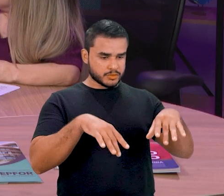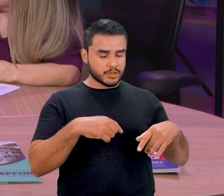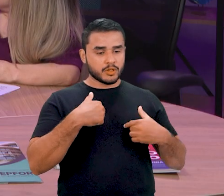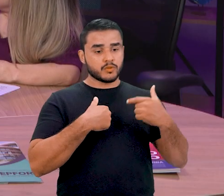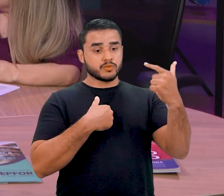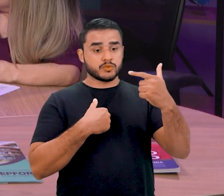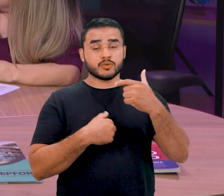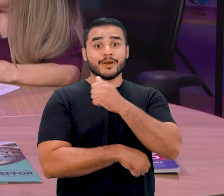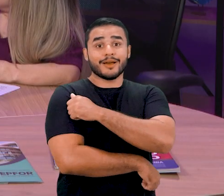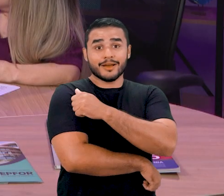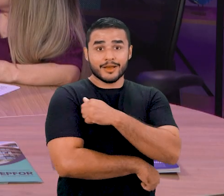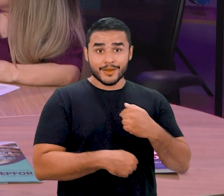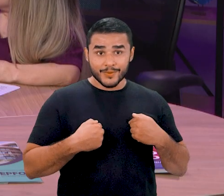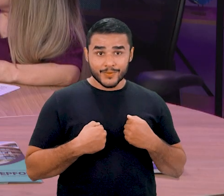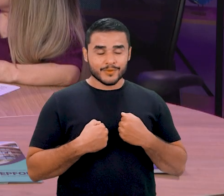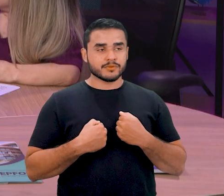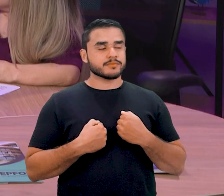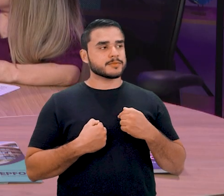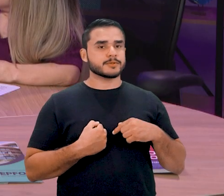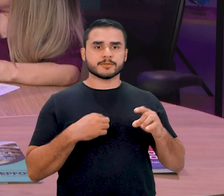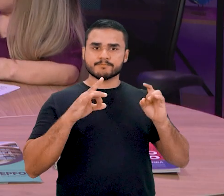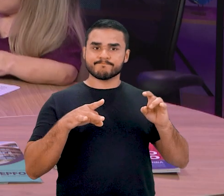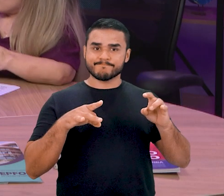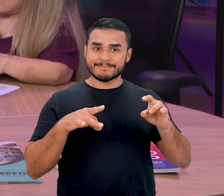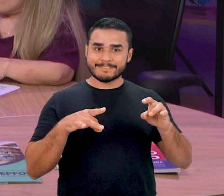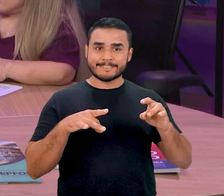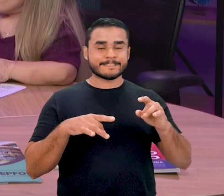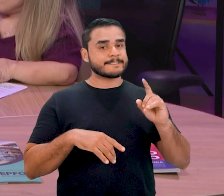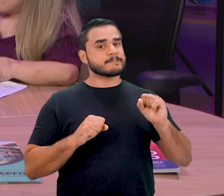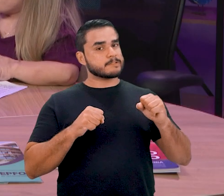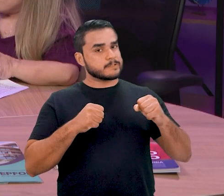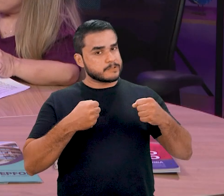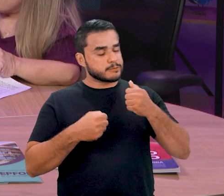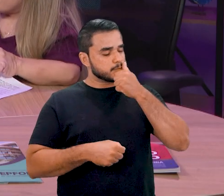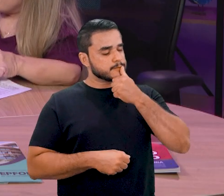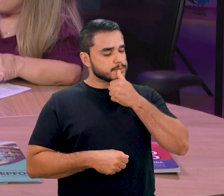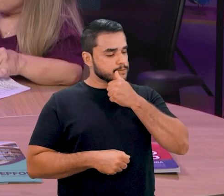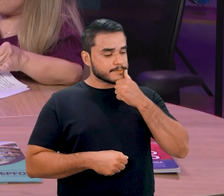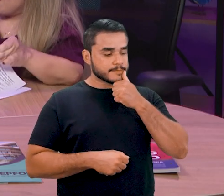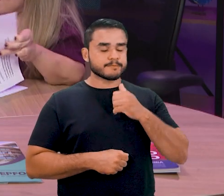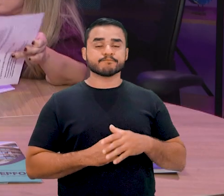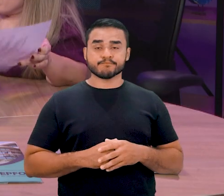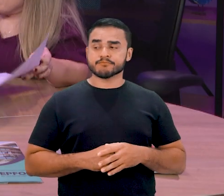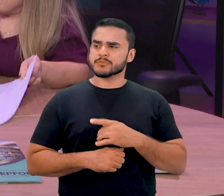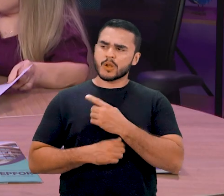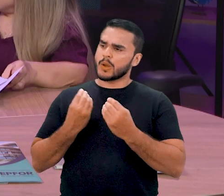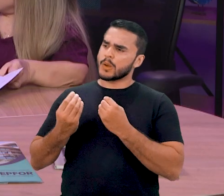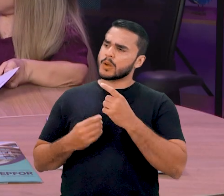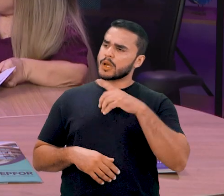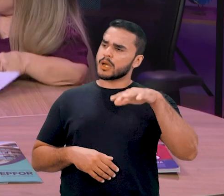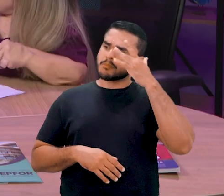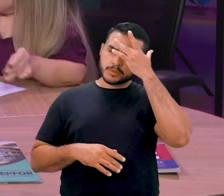Sim. E aí eu fiquei sozinha nesse bafulê aí. E como foi no começo para as pessoas da faculdade, da